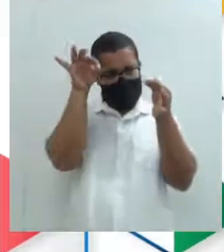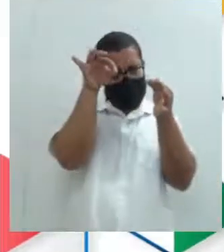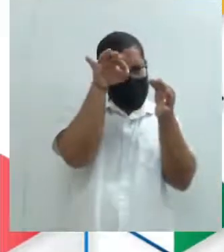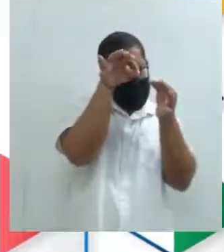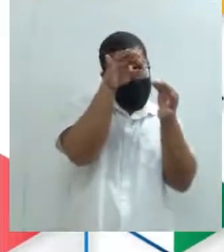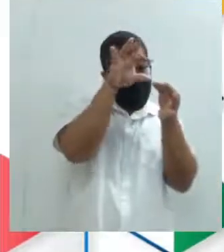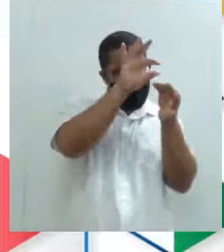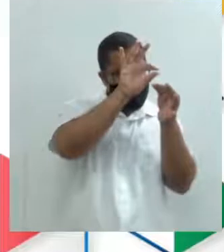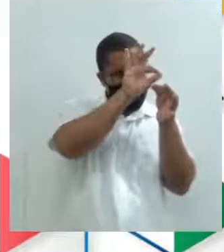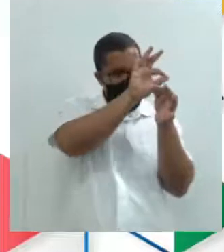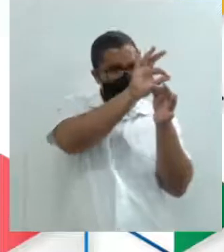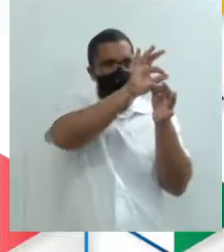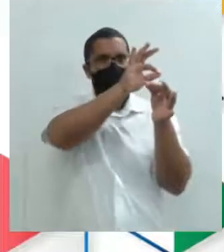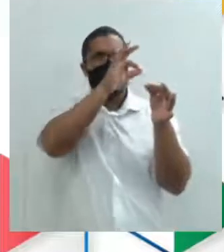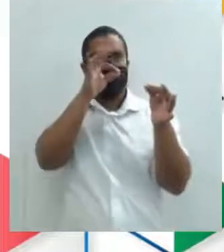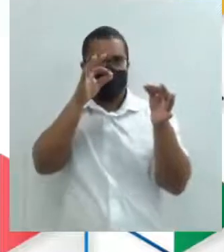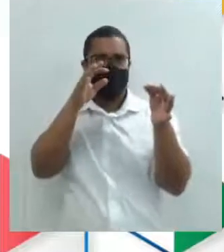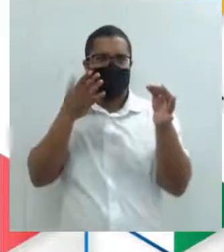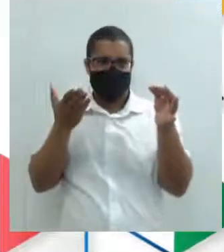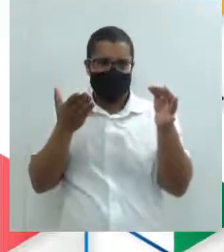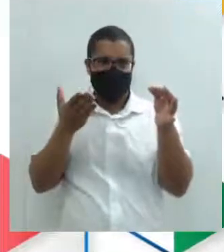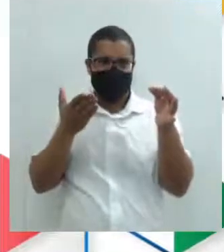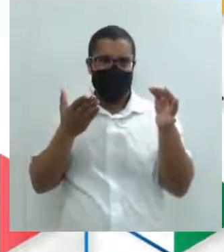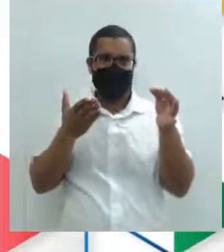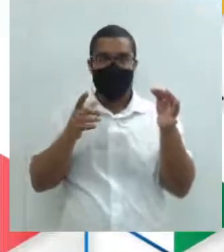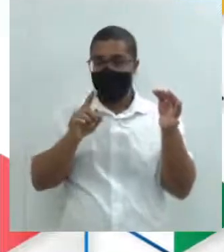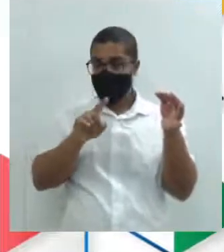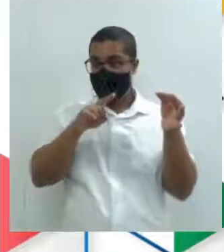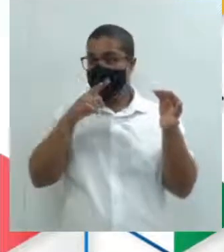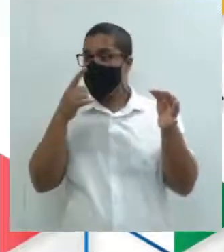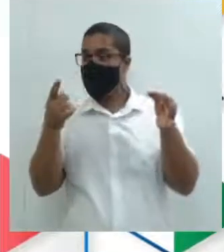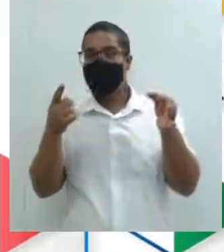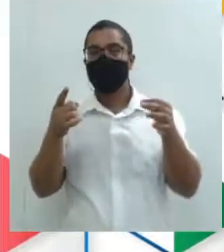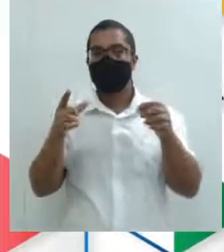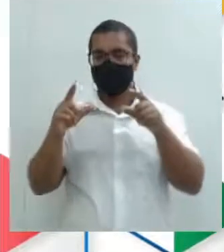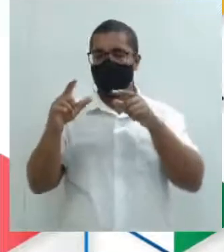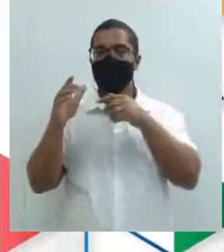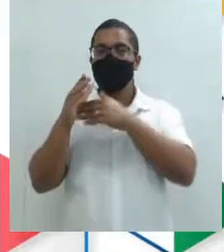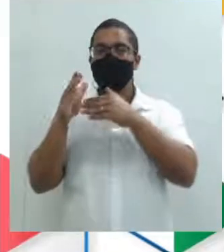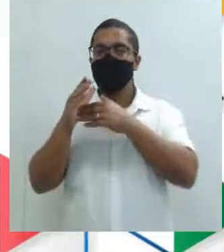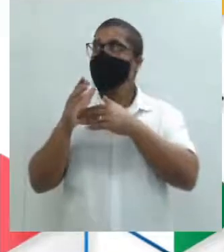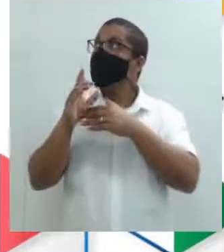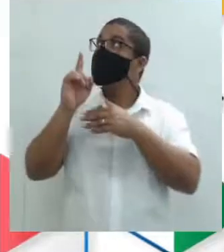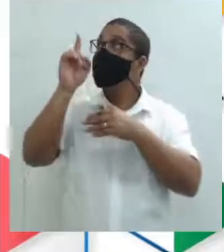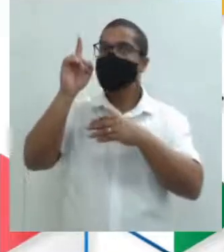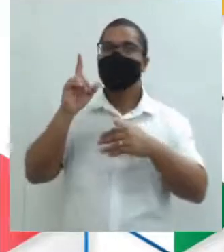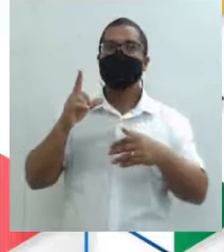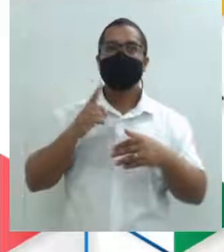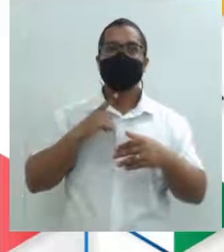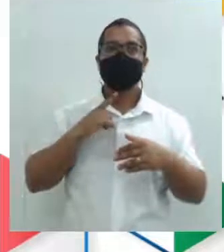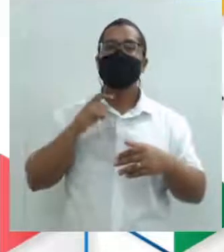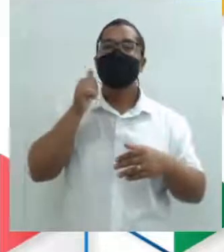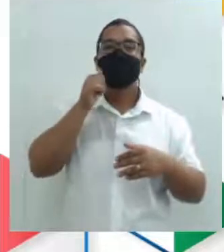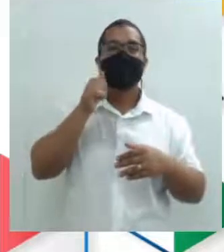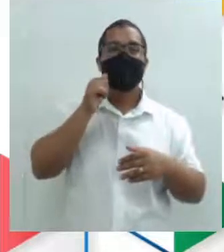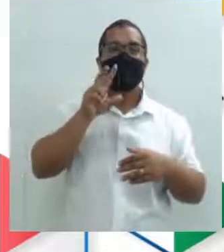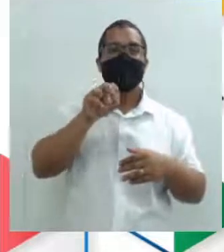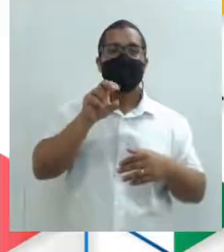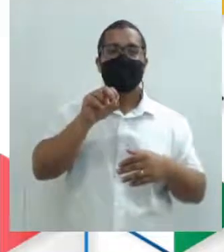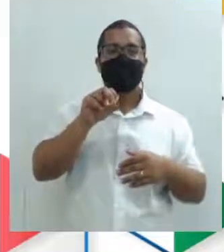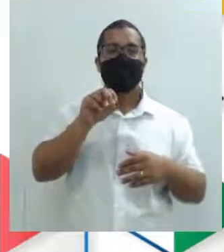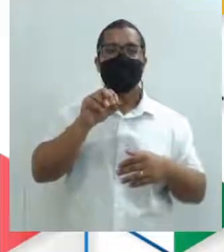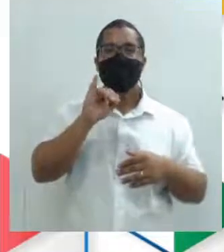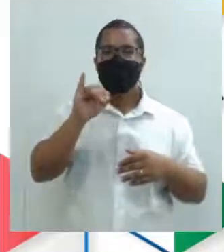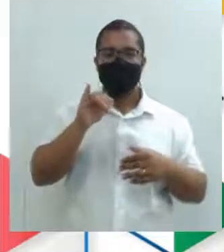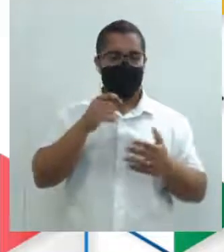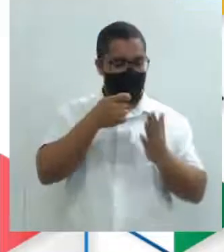pelo buraco da agulha. Na última imagem, temos a vozinha dizendo,